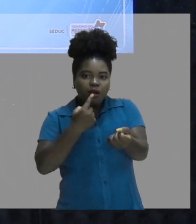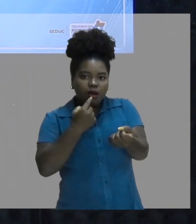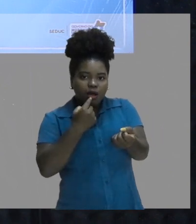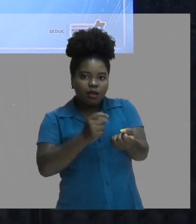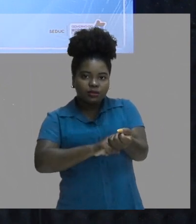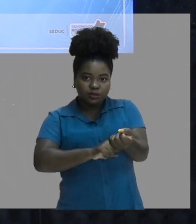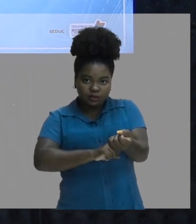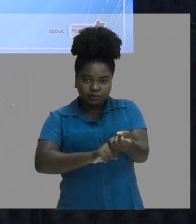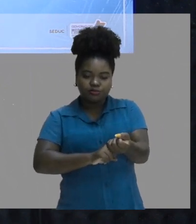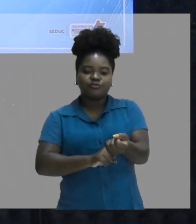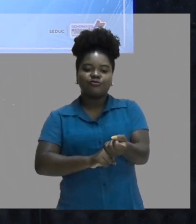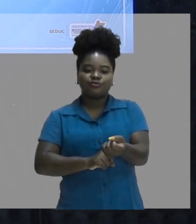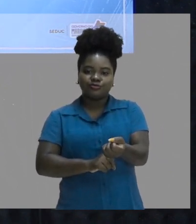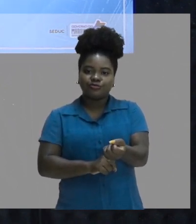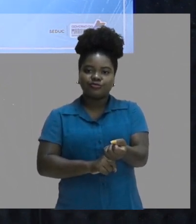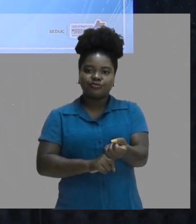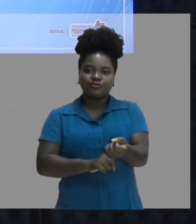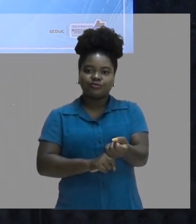responsável